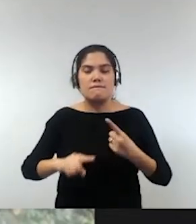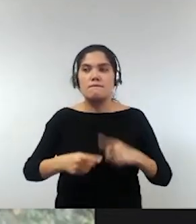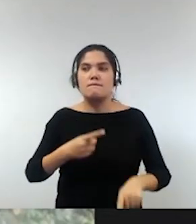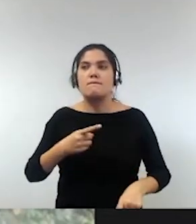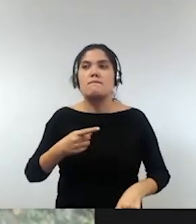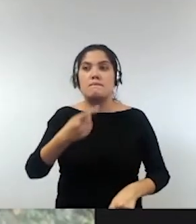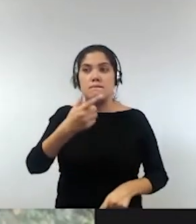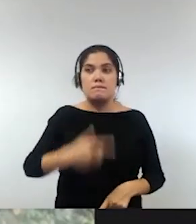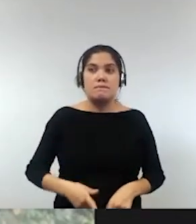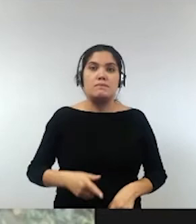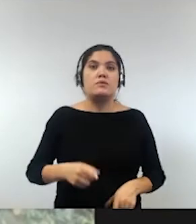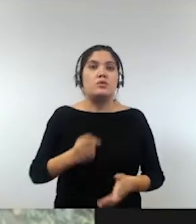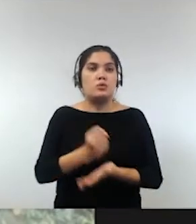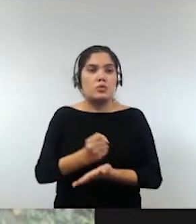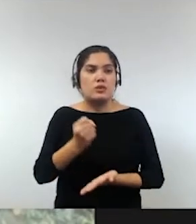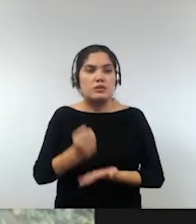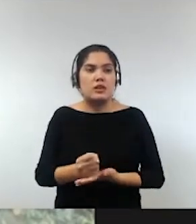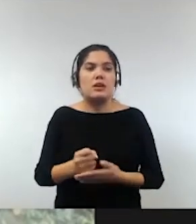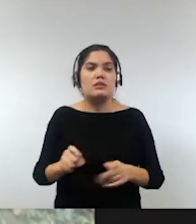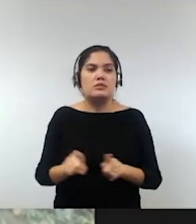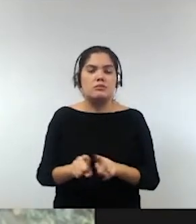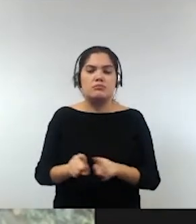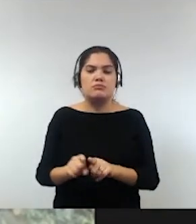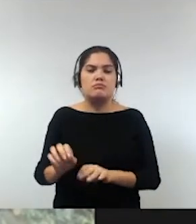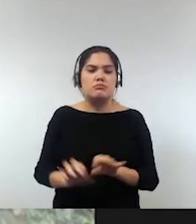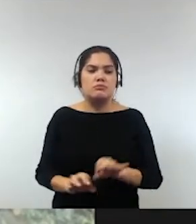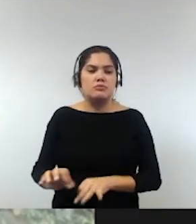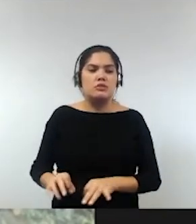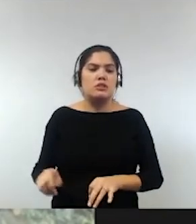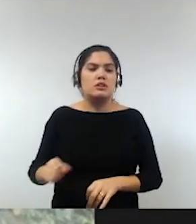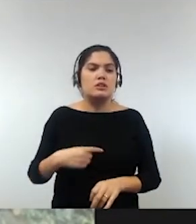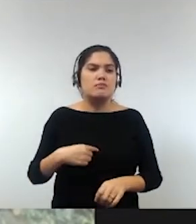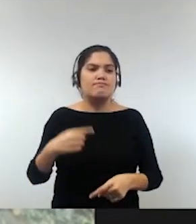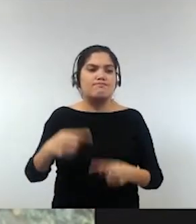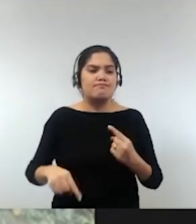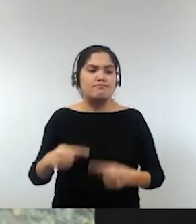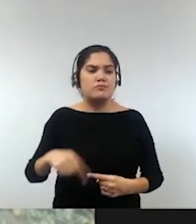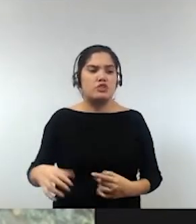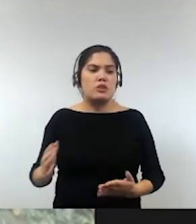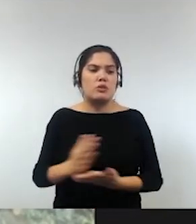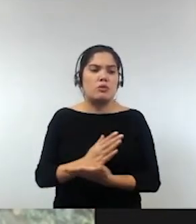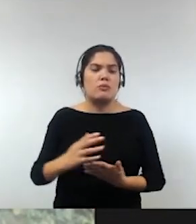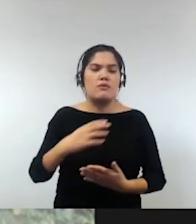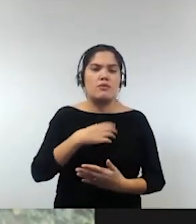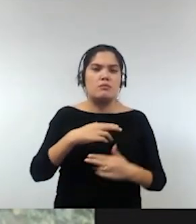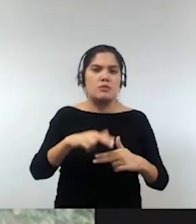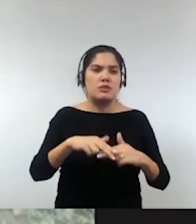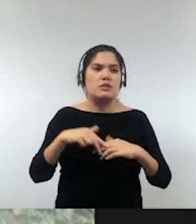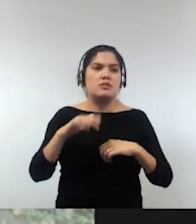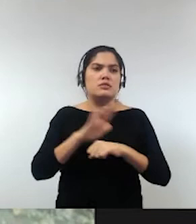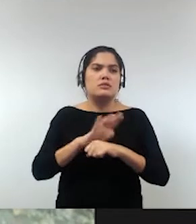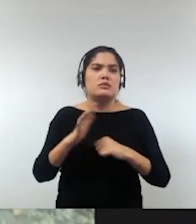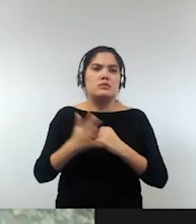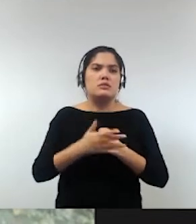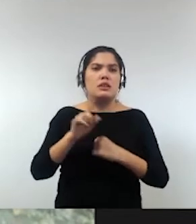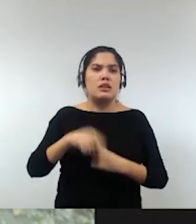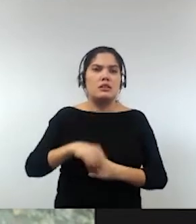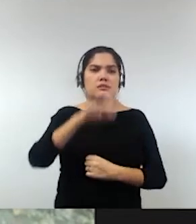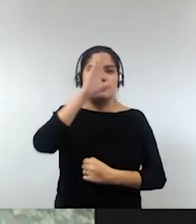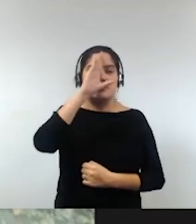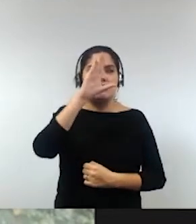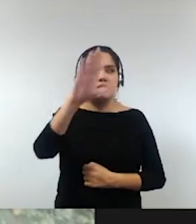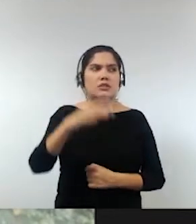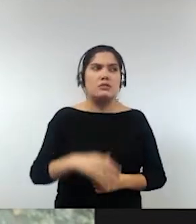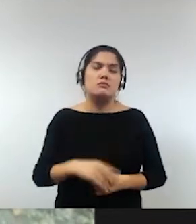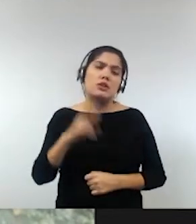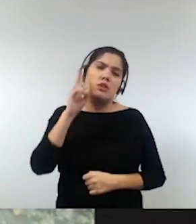negociar os contratos e cláusulas que estão sendo descumpridos de alguma forma por conta da pandemia é fundamental. E aí me